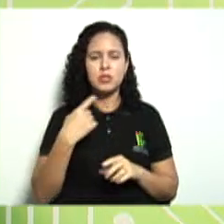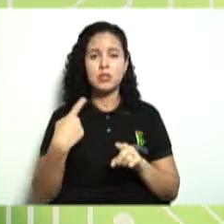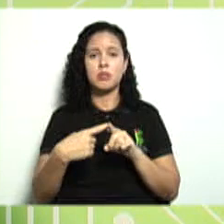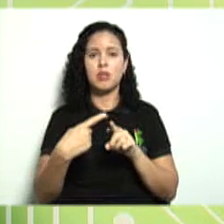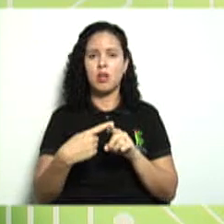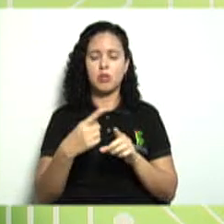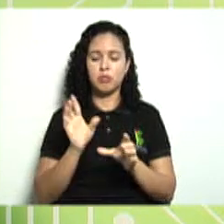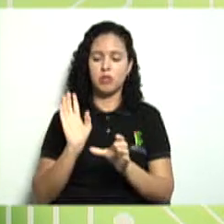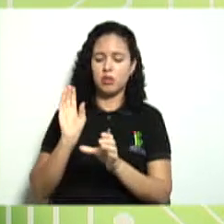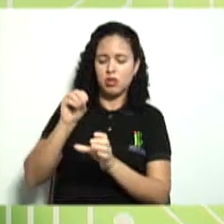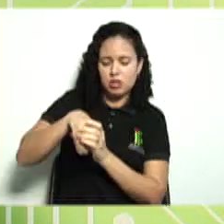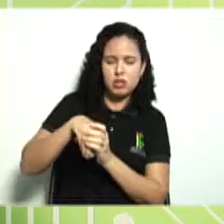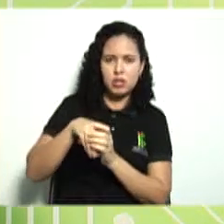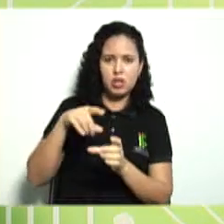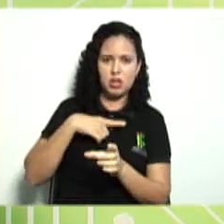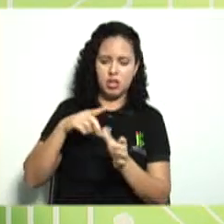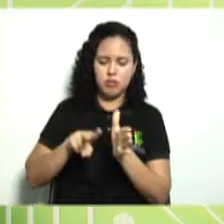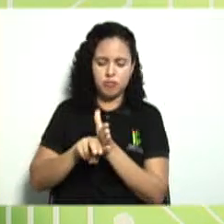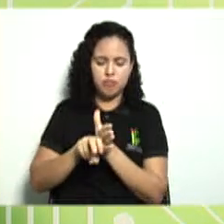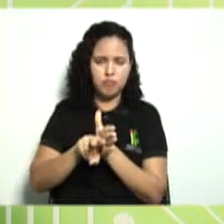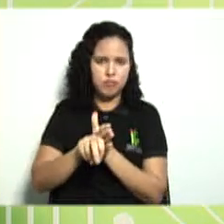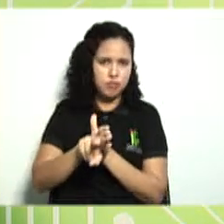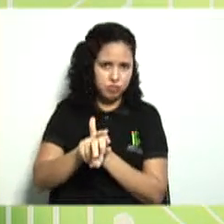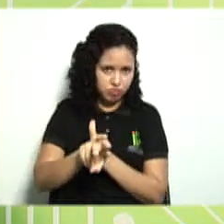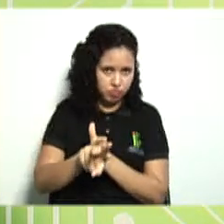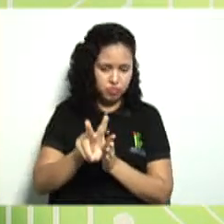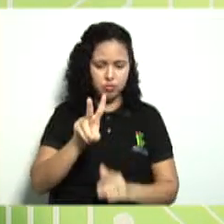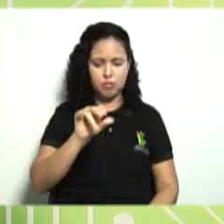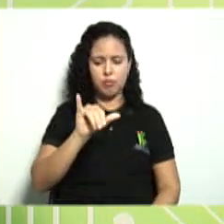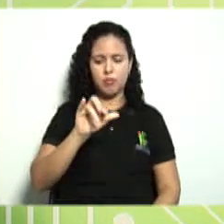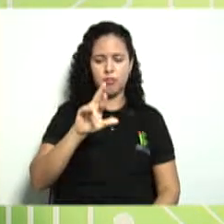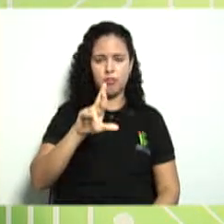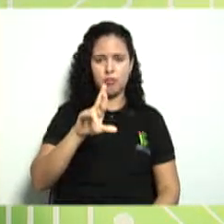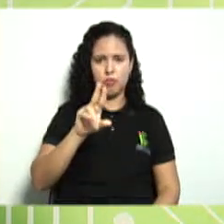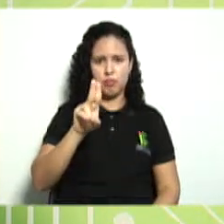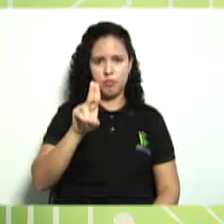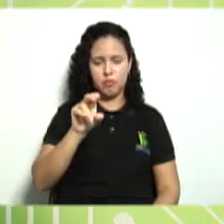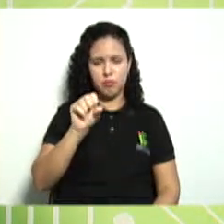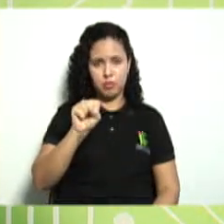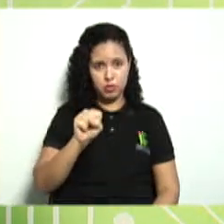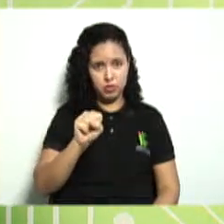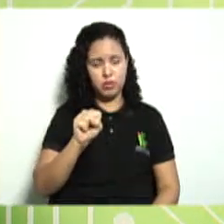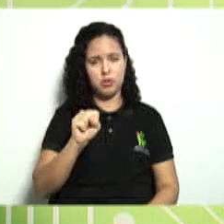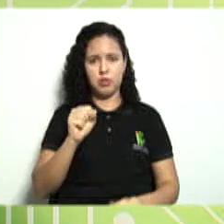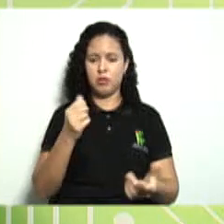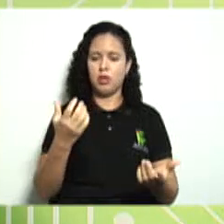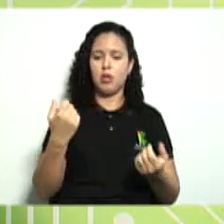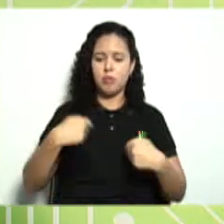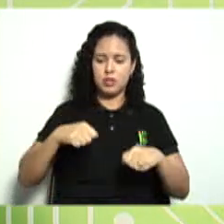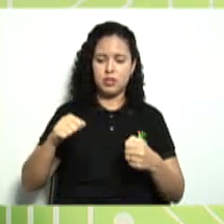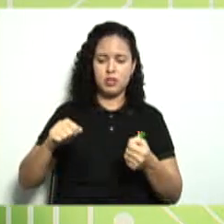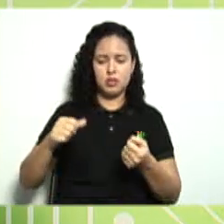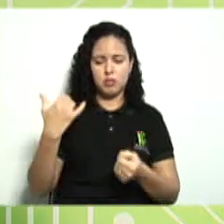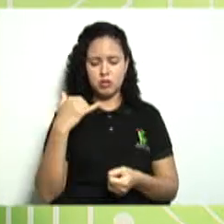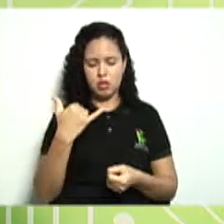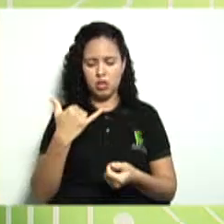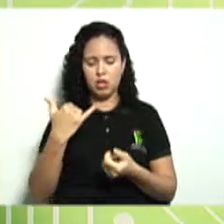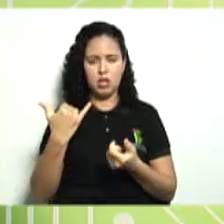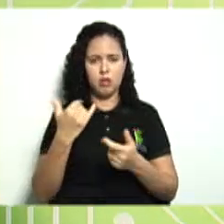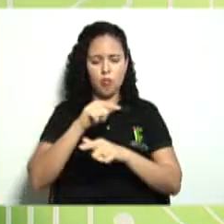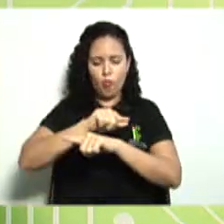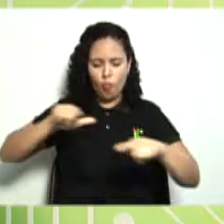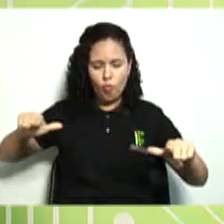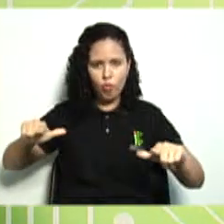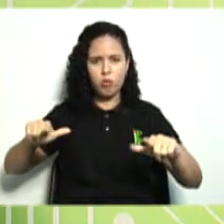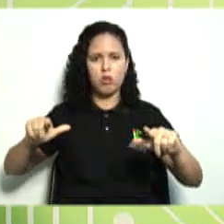está sendo capaz de utilização. Aí você procura vários métodos, ou formata, ou recupera, enfim. Então,